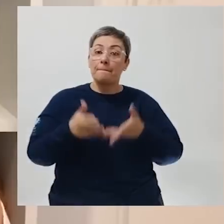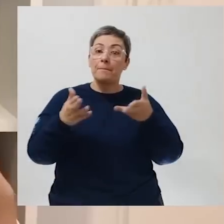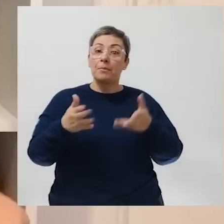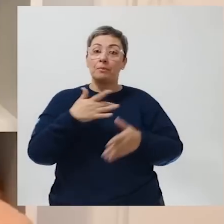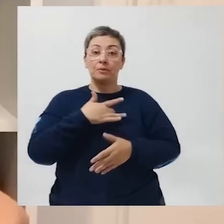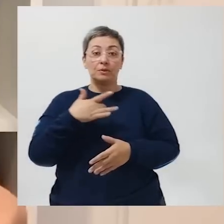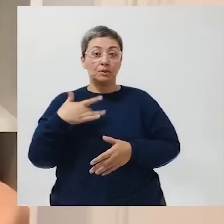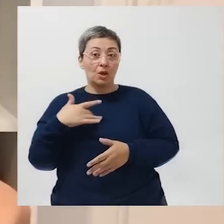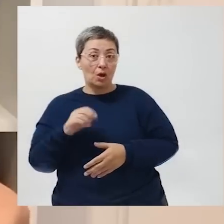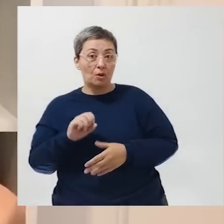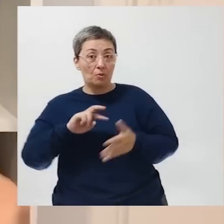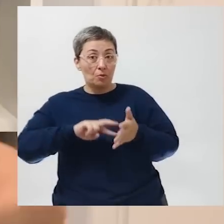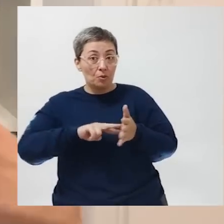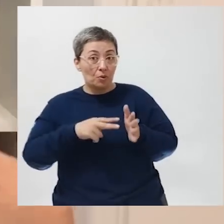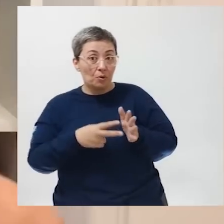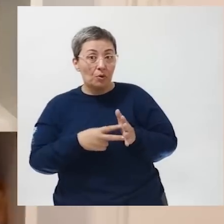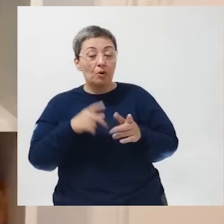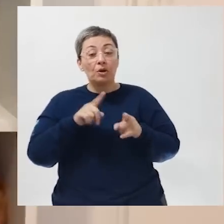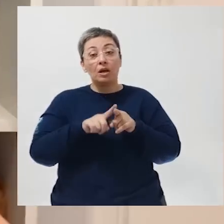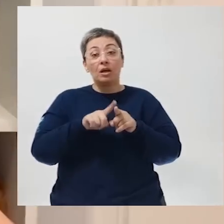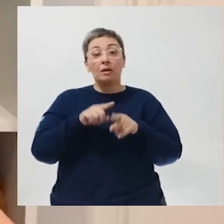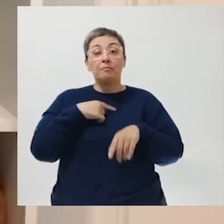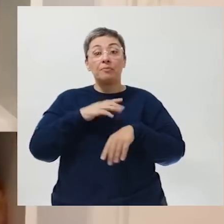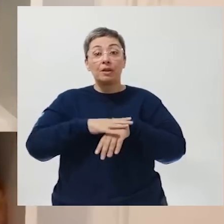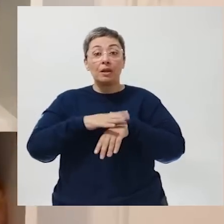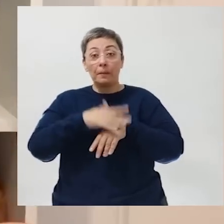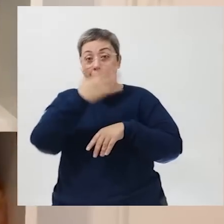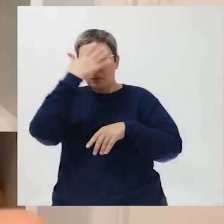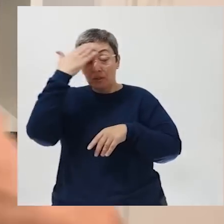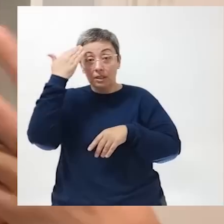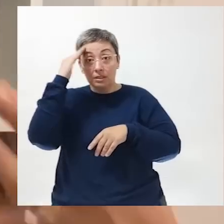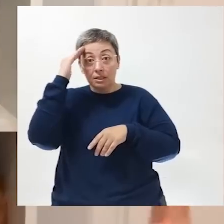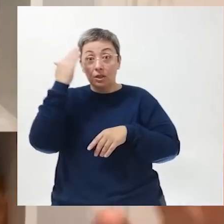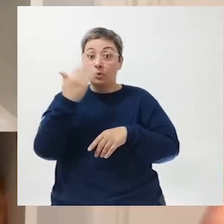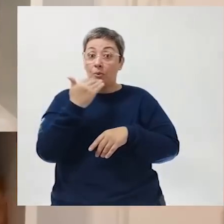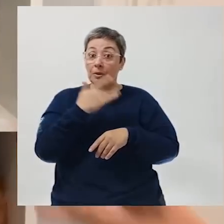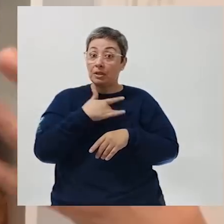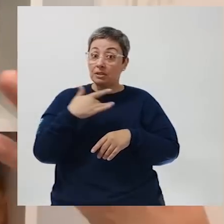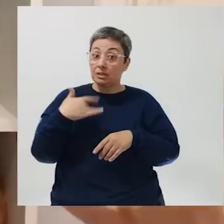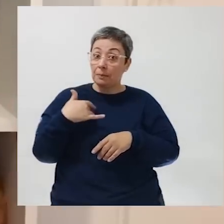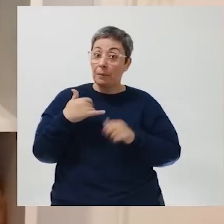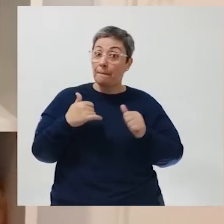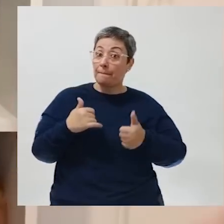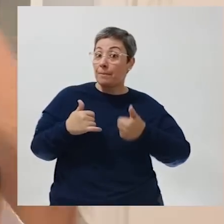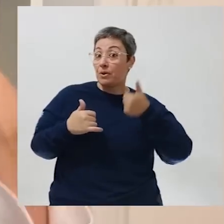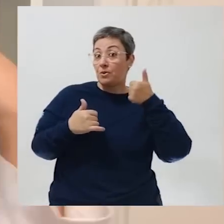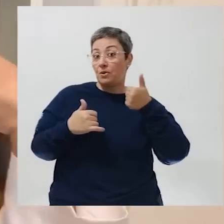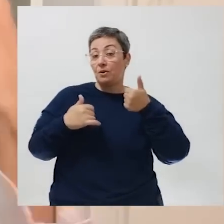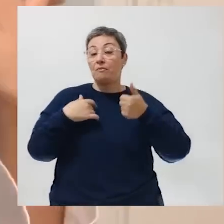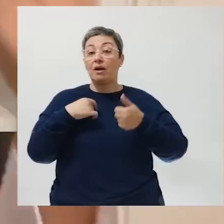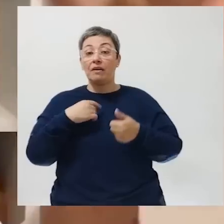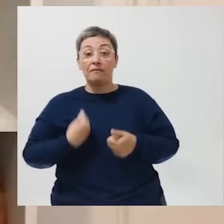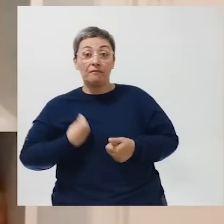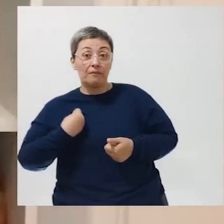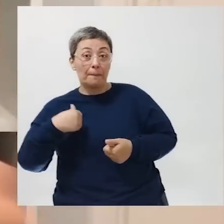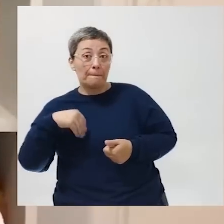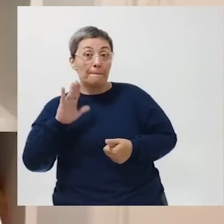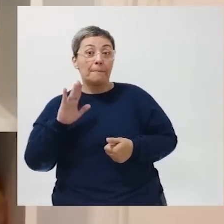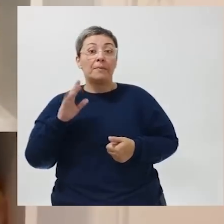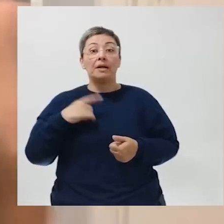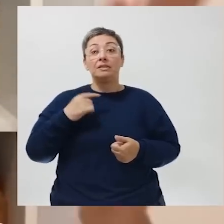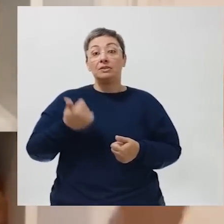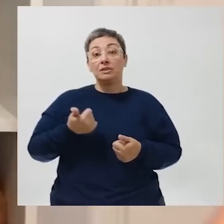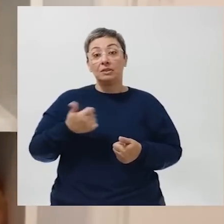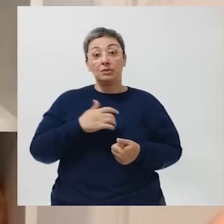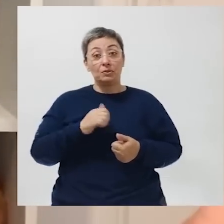promovendo saúde, ou seja, fazendo com que as pessoas entendam que comer saudável é melhor, você vai viver mais